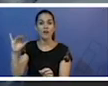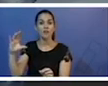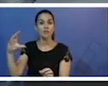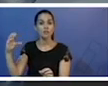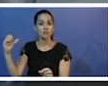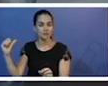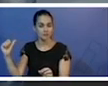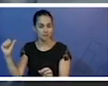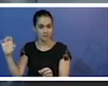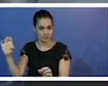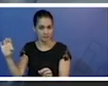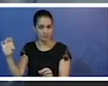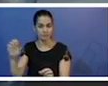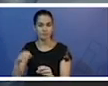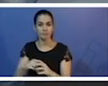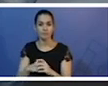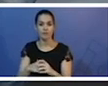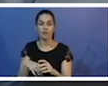Ok? Lado,